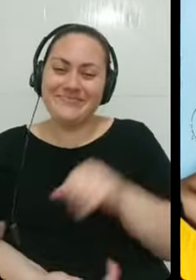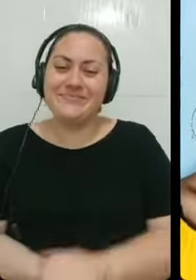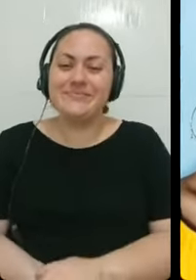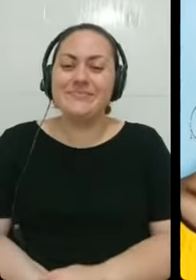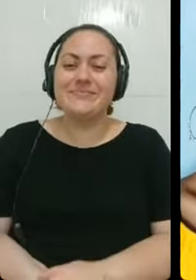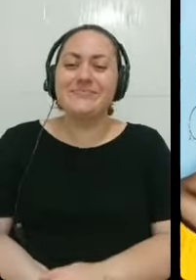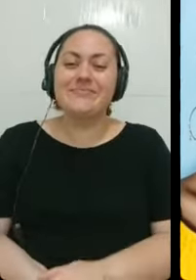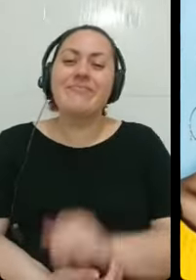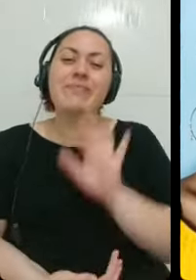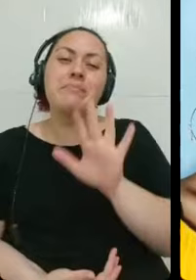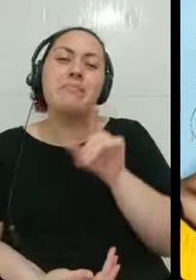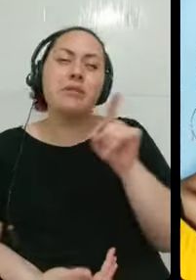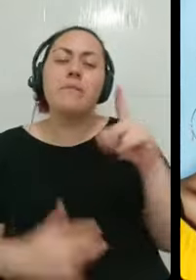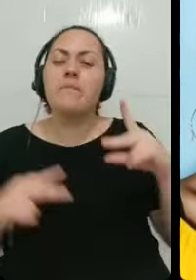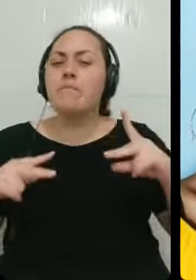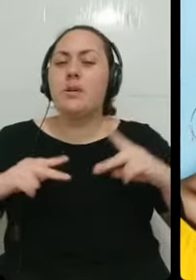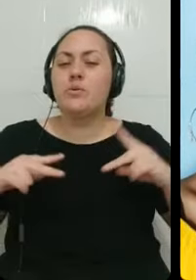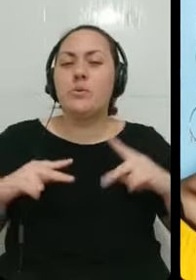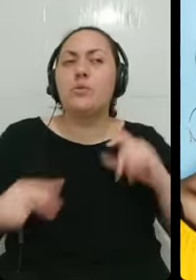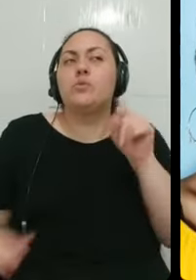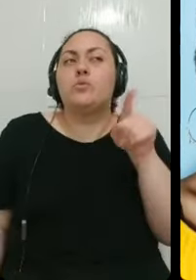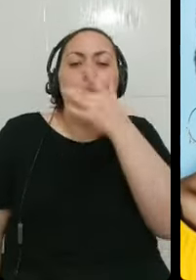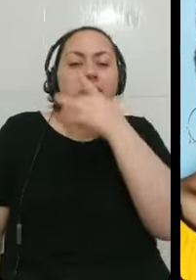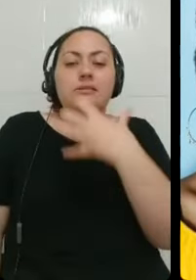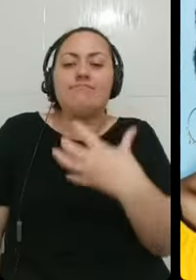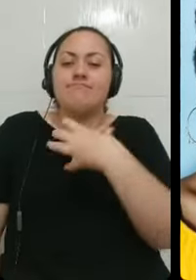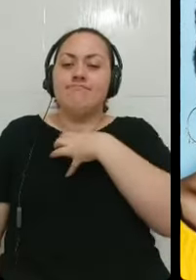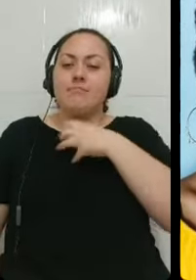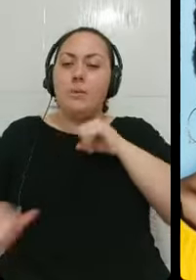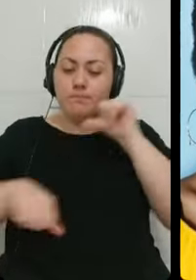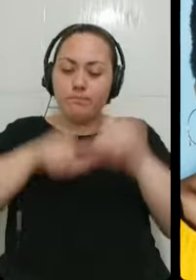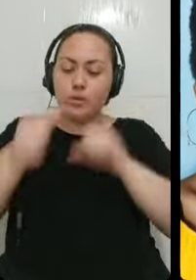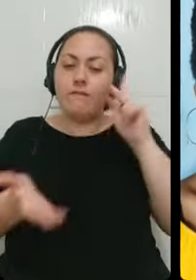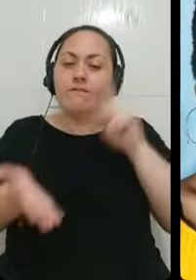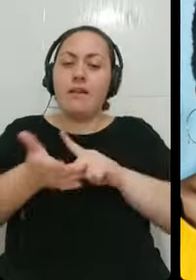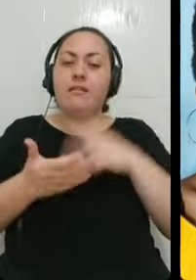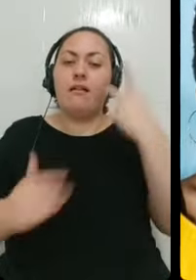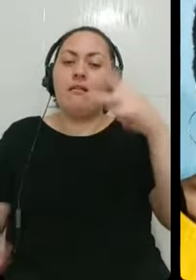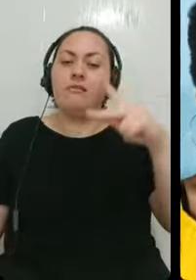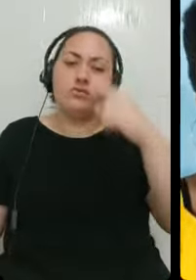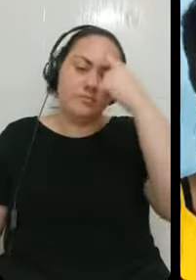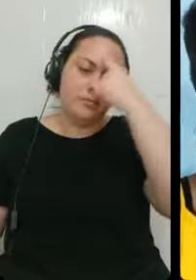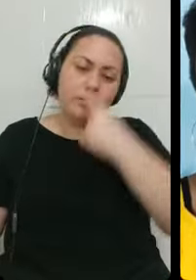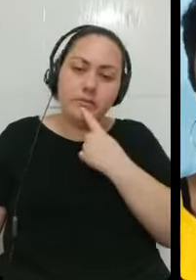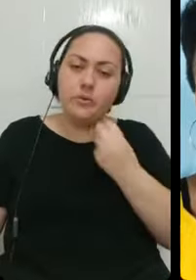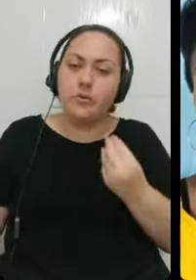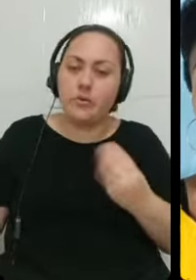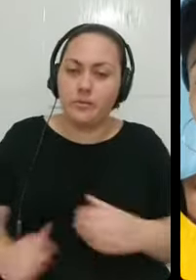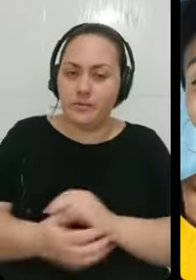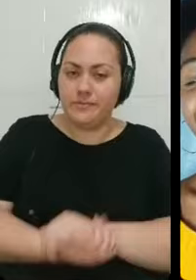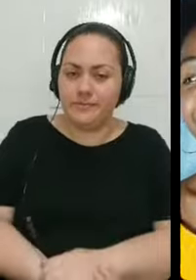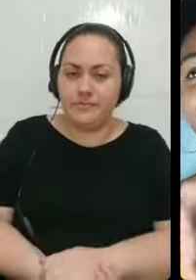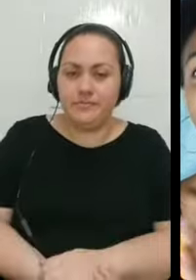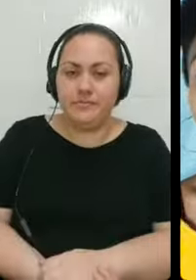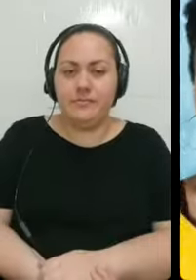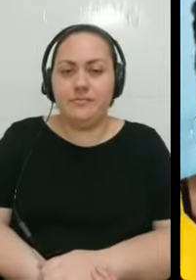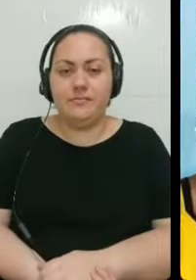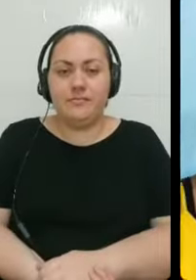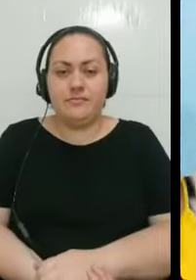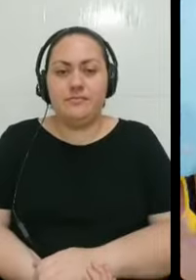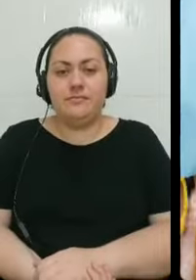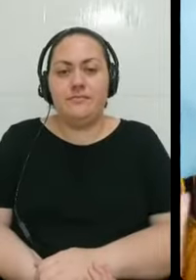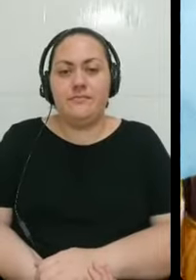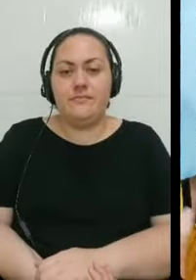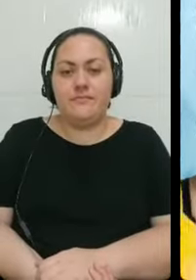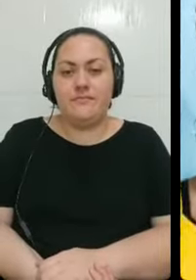pessoalmente, assim, no que tu acha que isso te tocou e te transformou? Bah, Assim, no projeto. olha, eu não sei